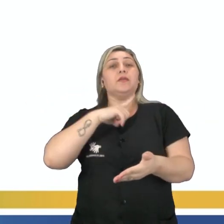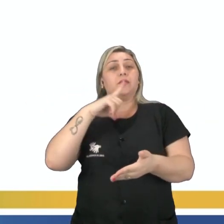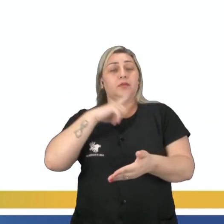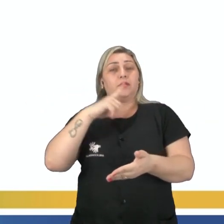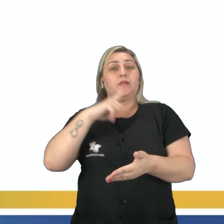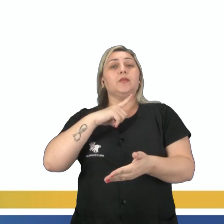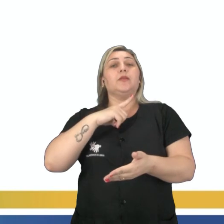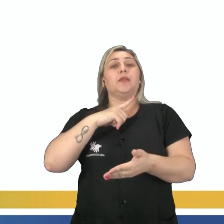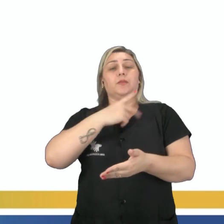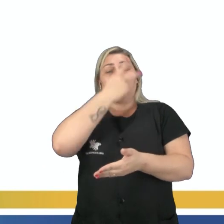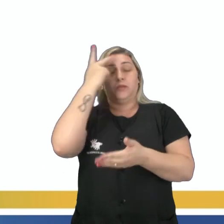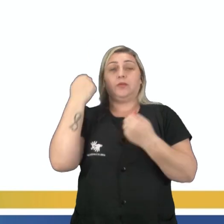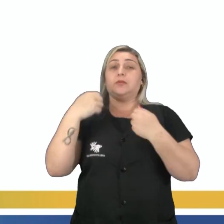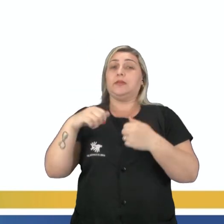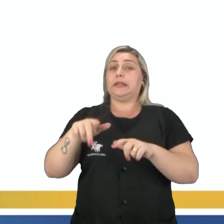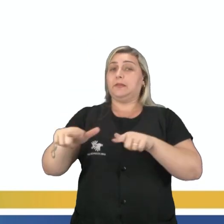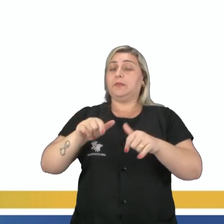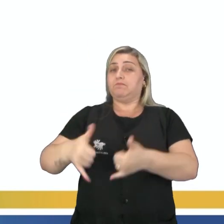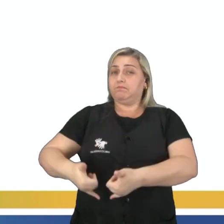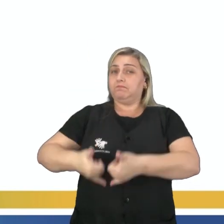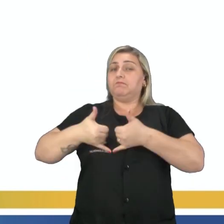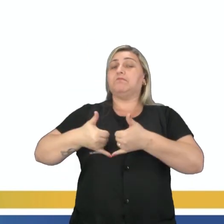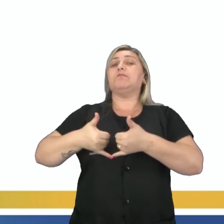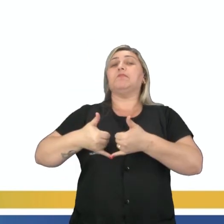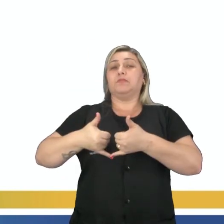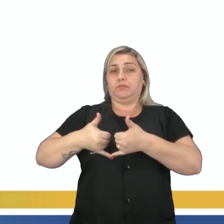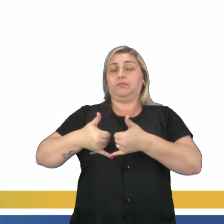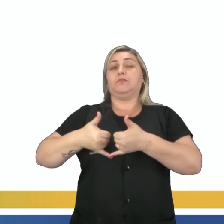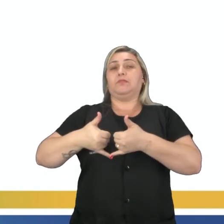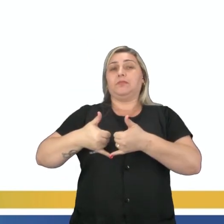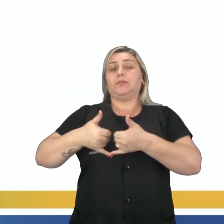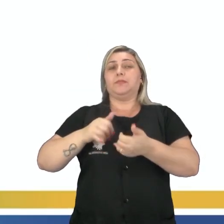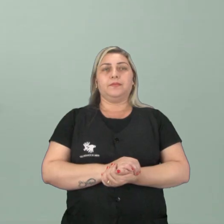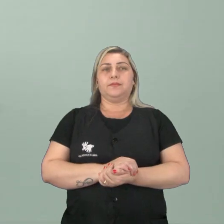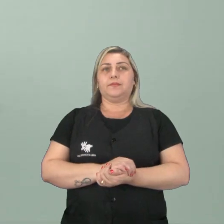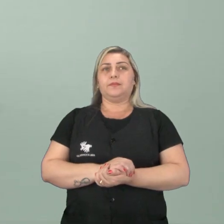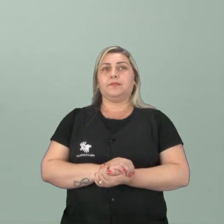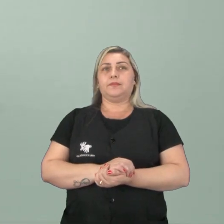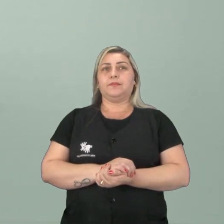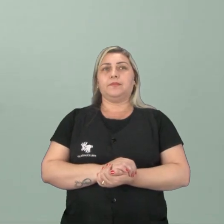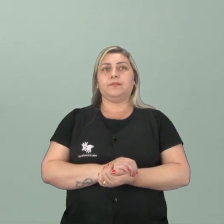algo que traz, né, honra à pessoa que trabalha.